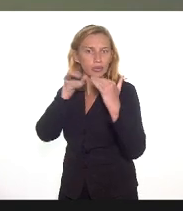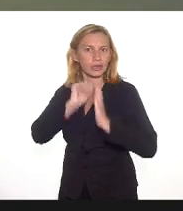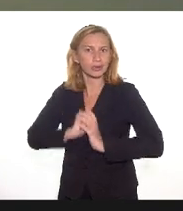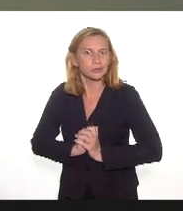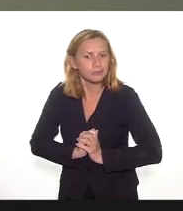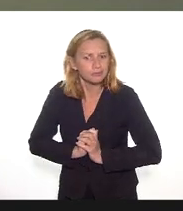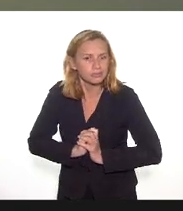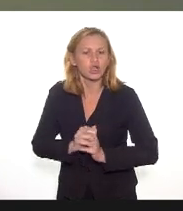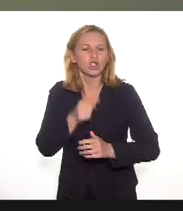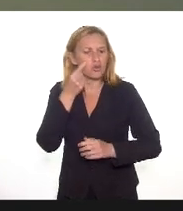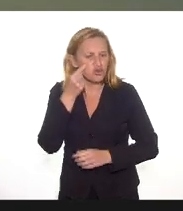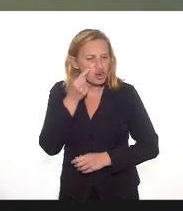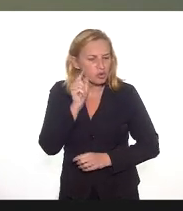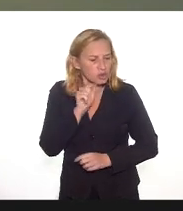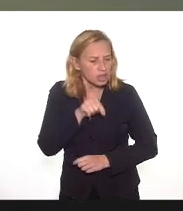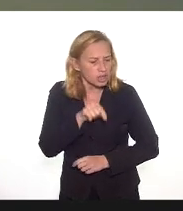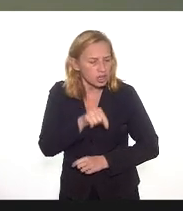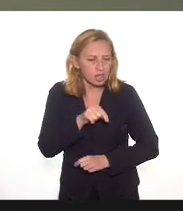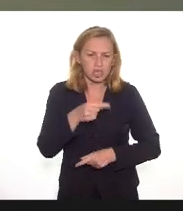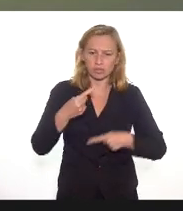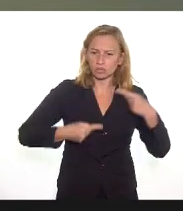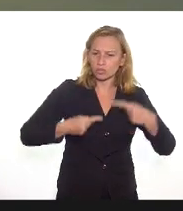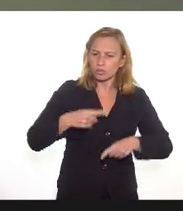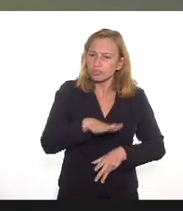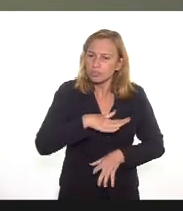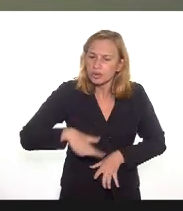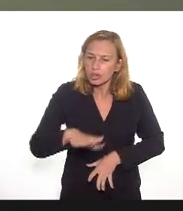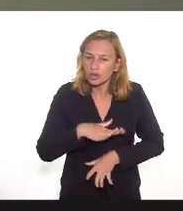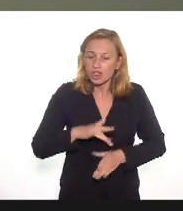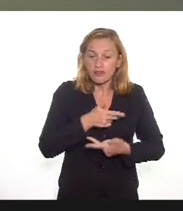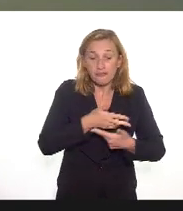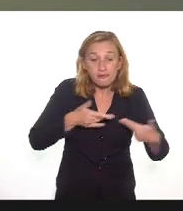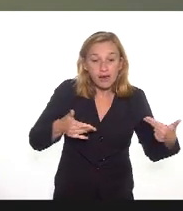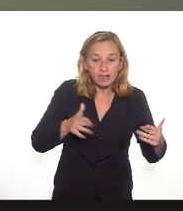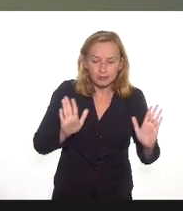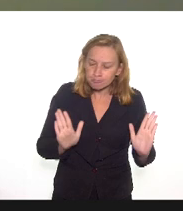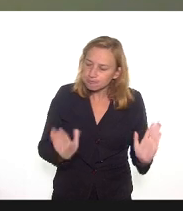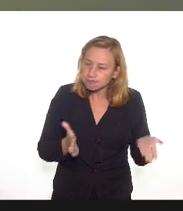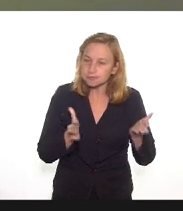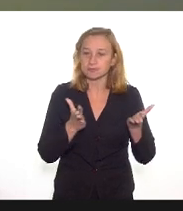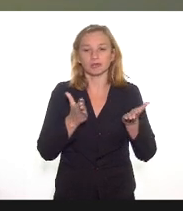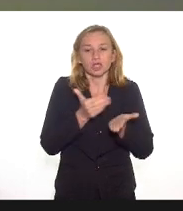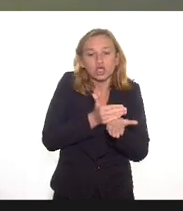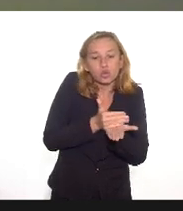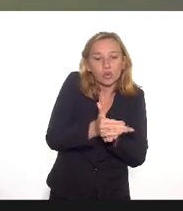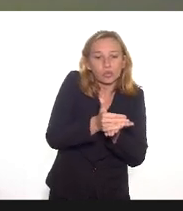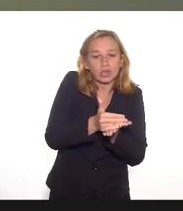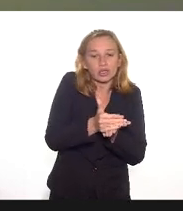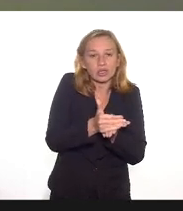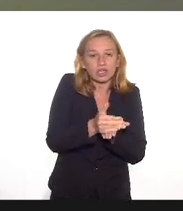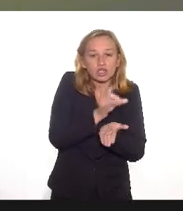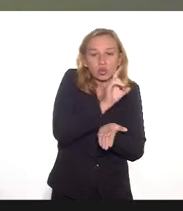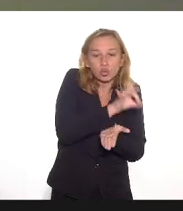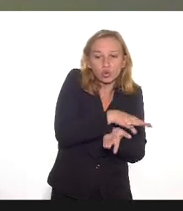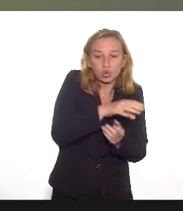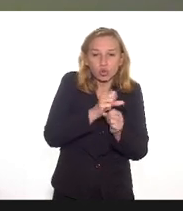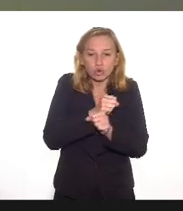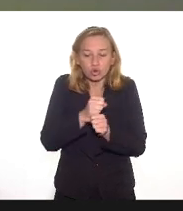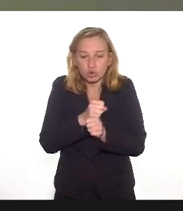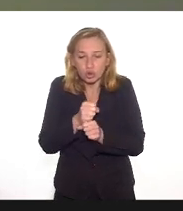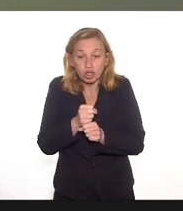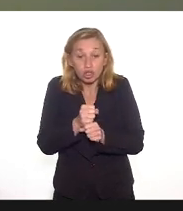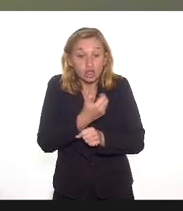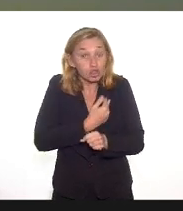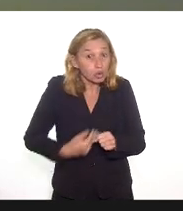Nós assistimos aqui no âmbito da política inúmeras iniciativas que começaram no último ano de um